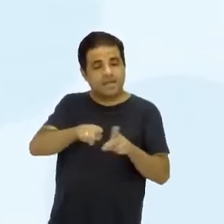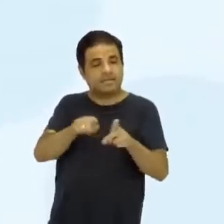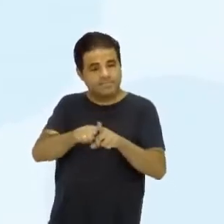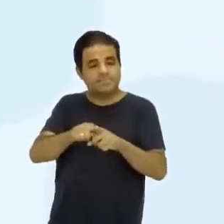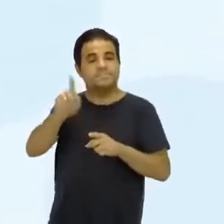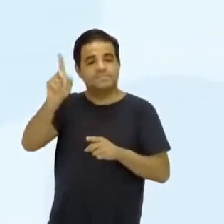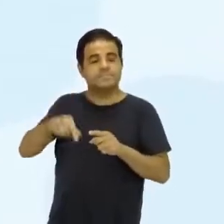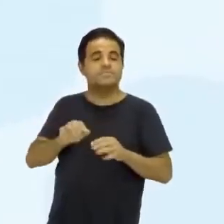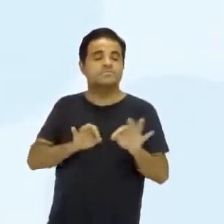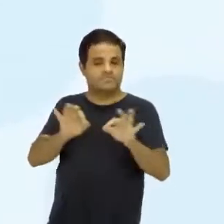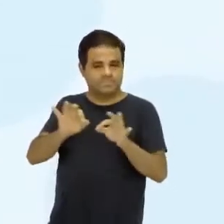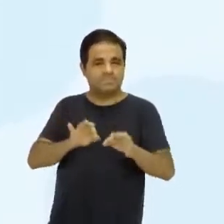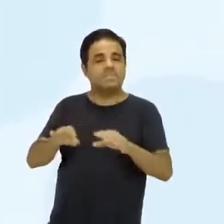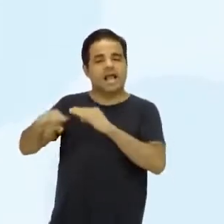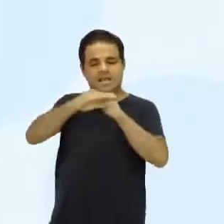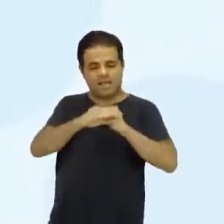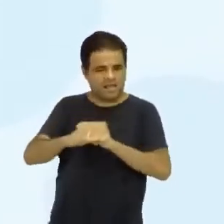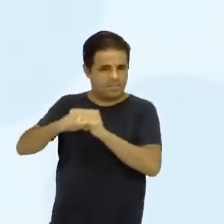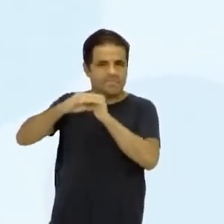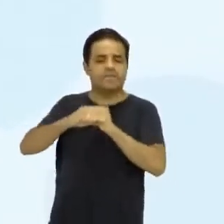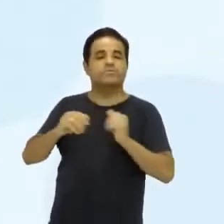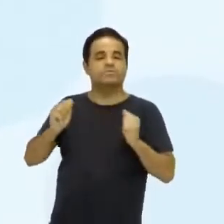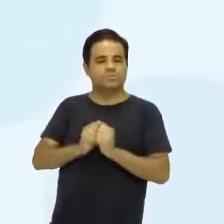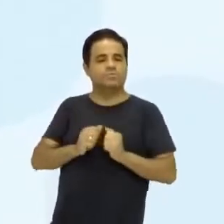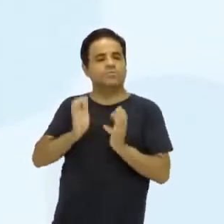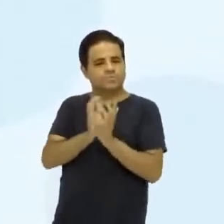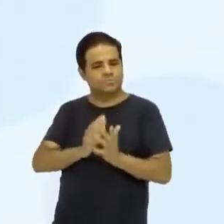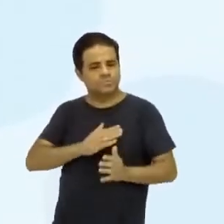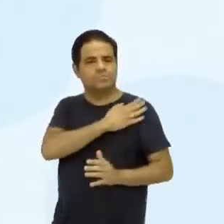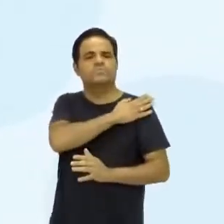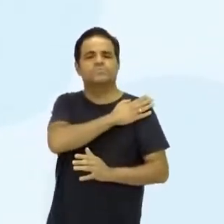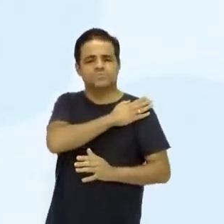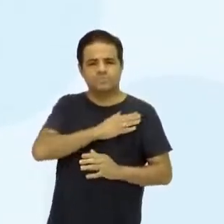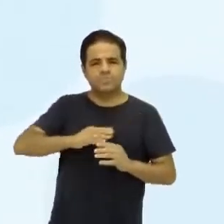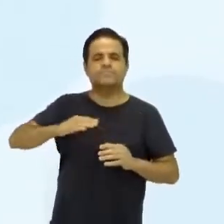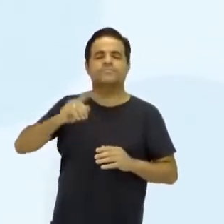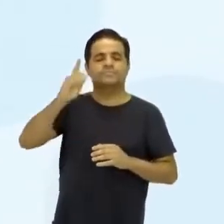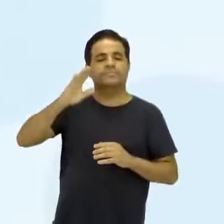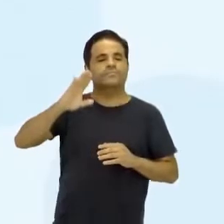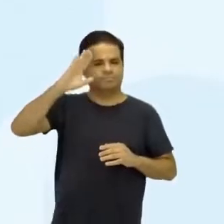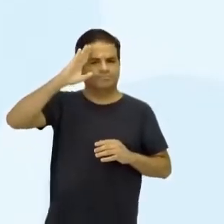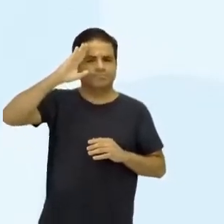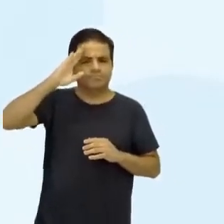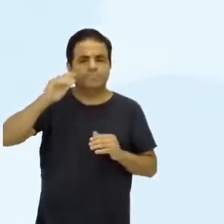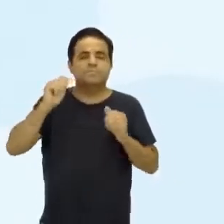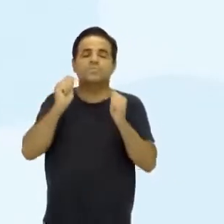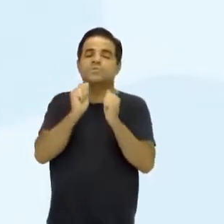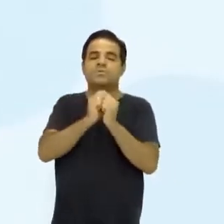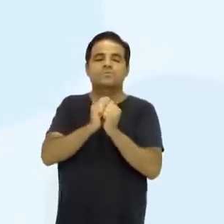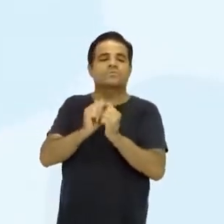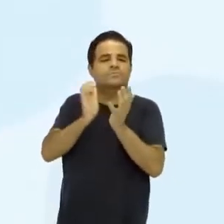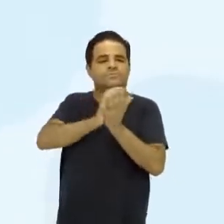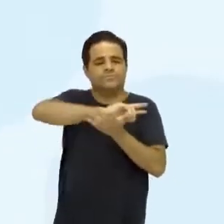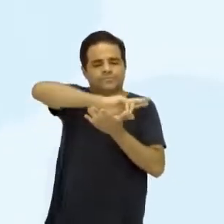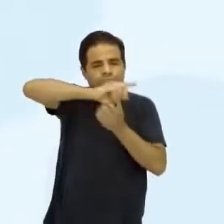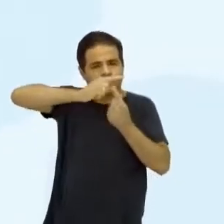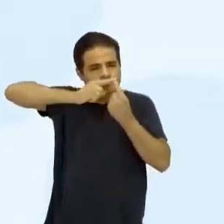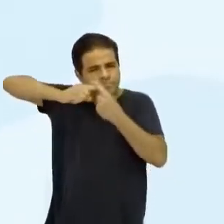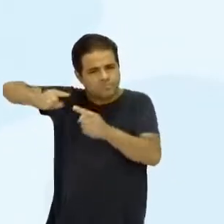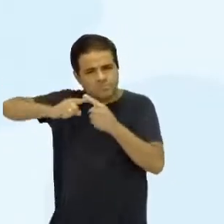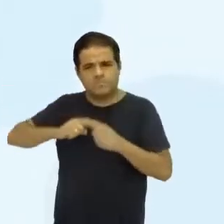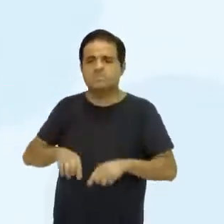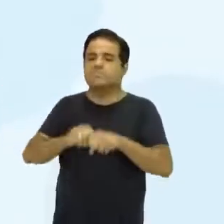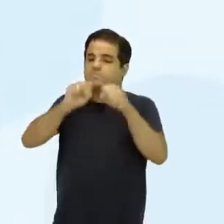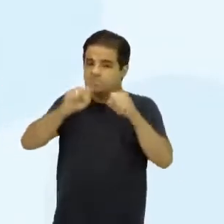Arena, que faz alinhamento aí com os militares, e o MDB, que é uma junta, né? Juntou vários opositores